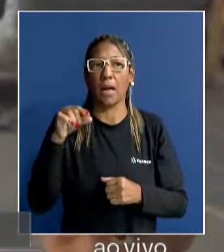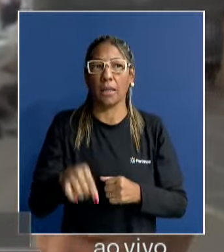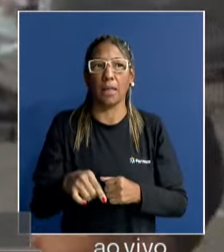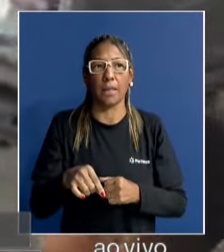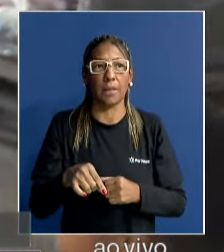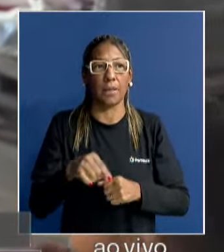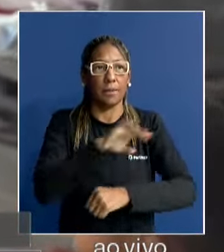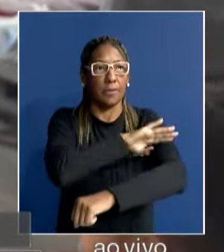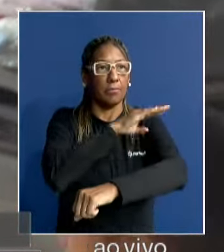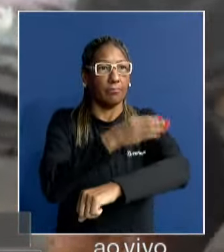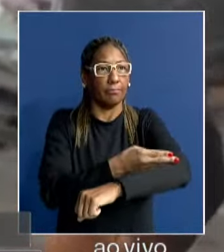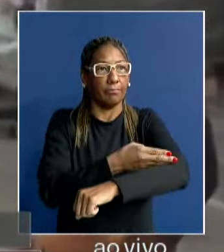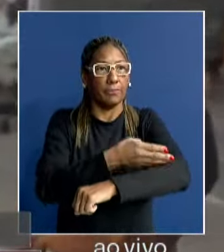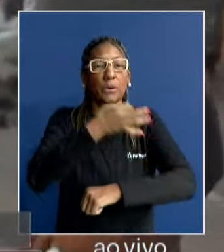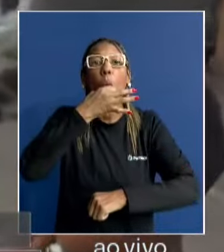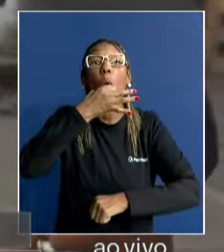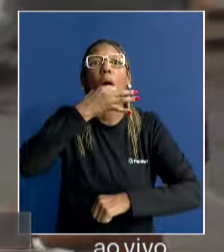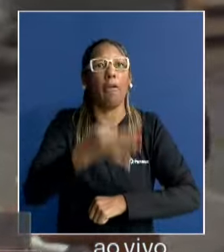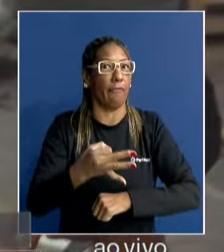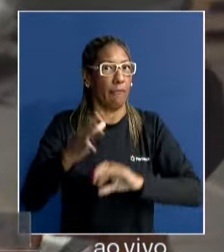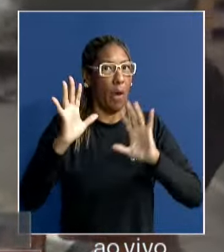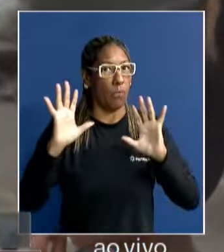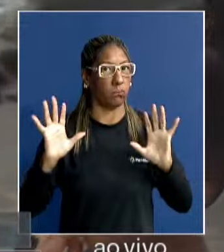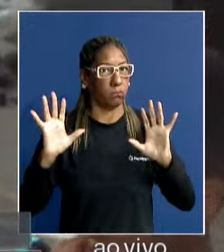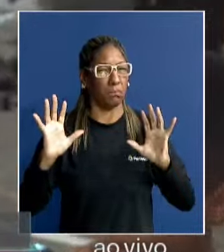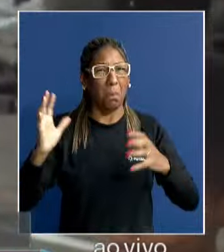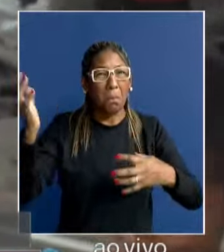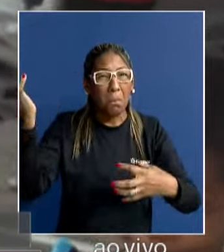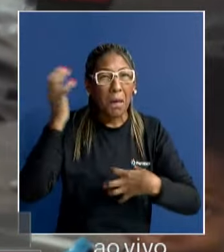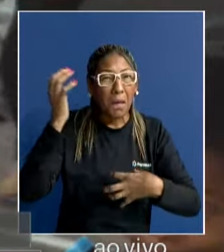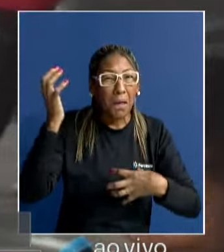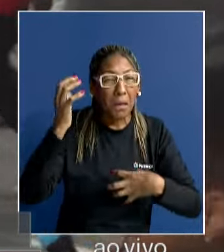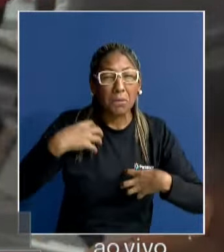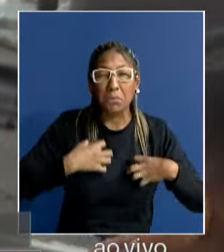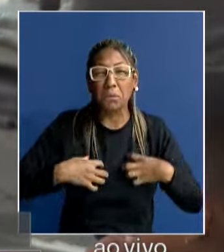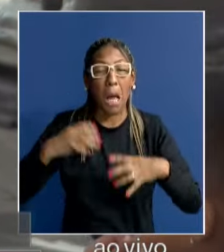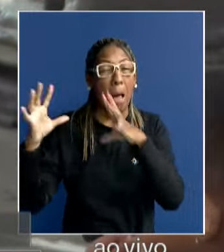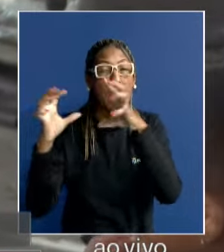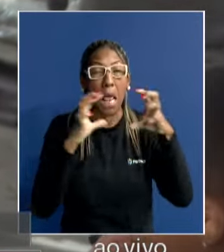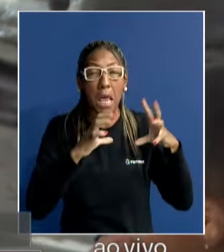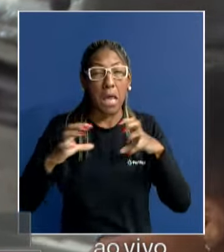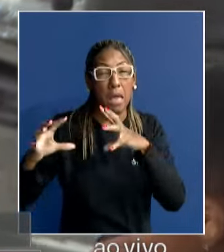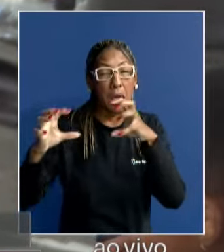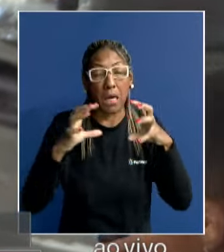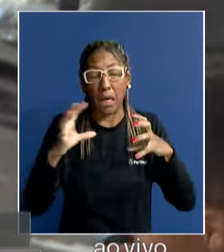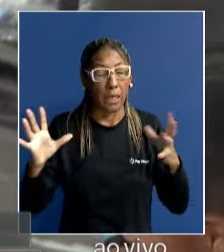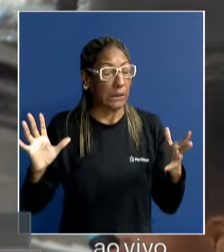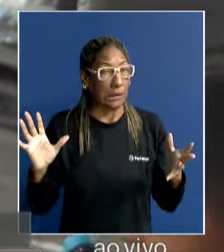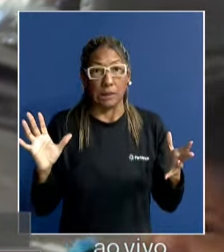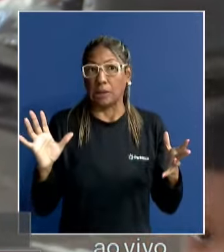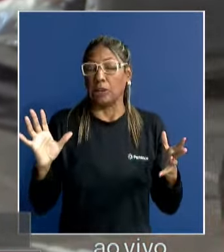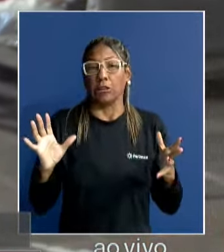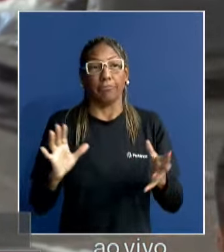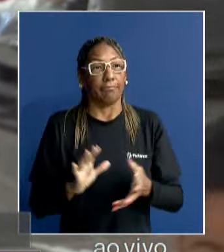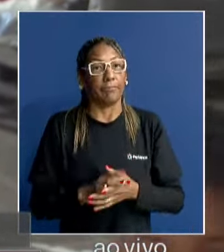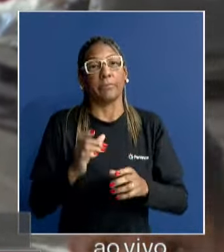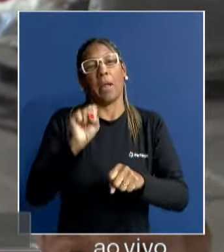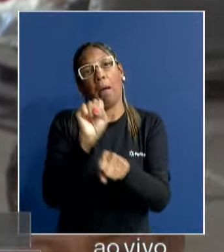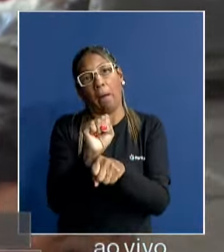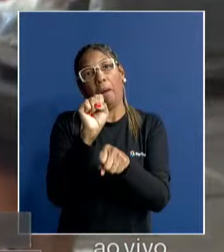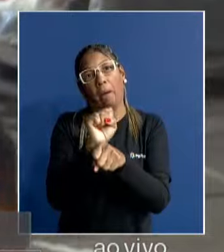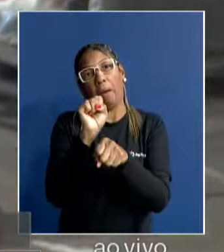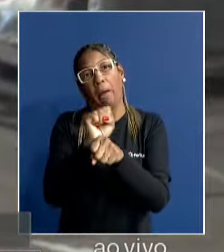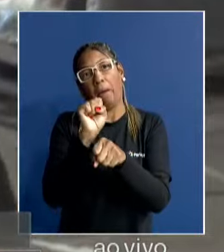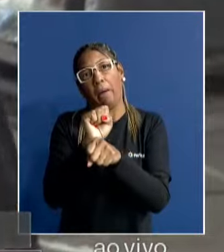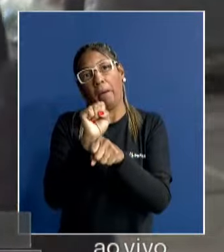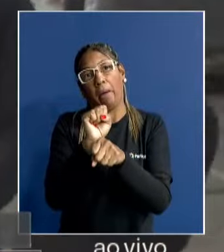no abrigo tá horrível, né? Para tomar banho, uma brigaiada, tem que ficar